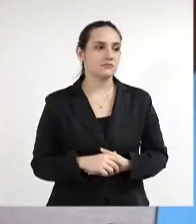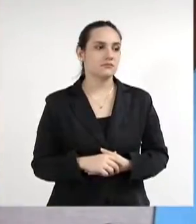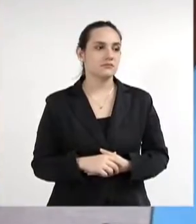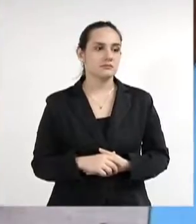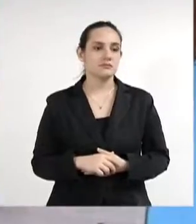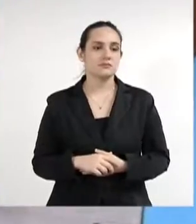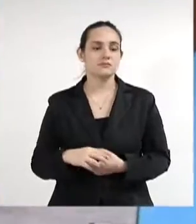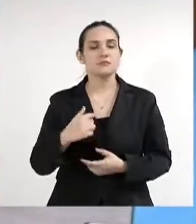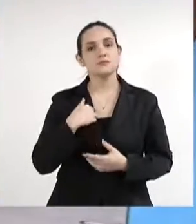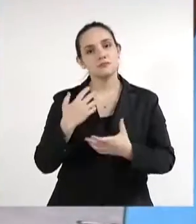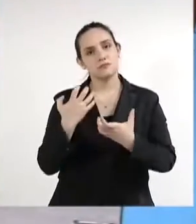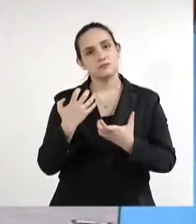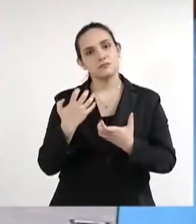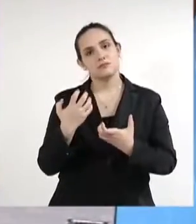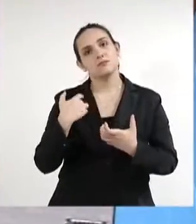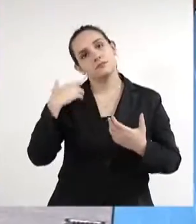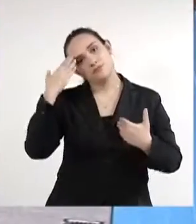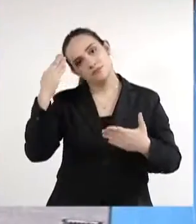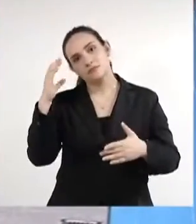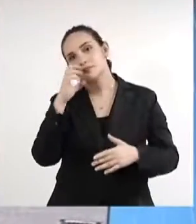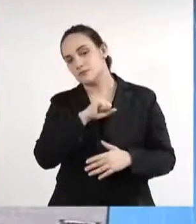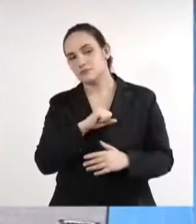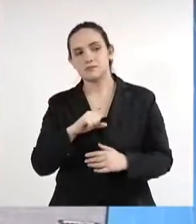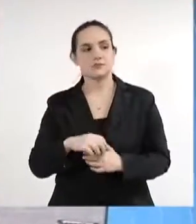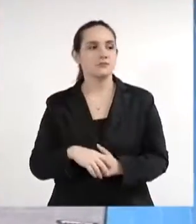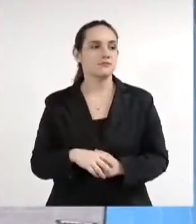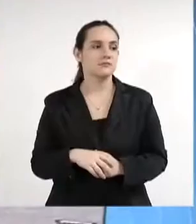Primeiro, agradecer, assim, que foi de forma muito espontânea